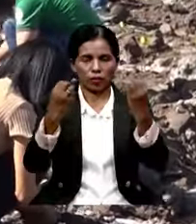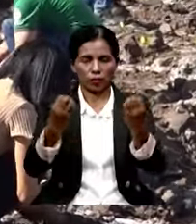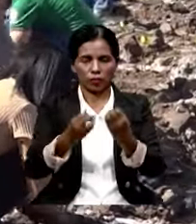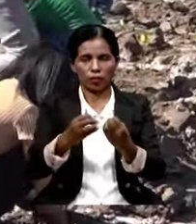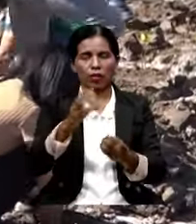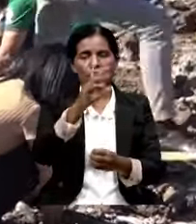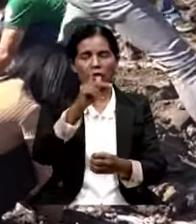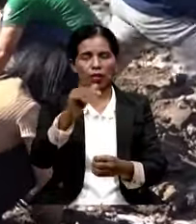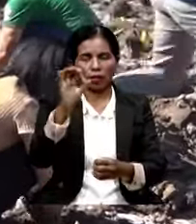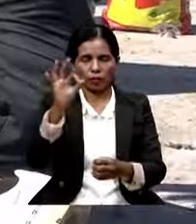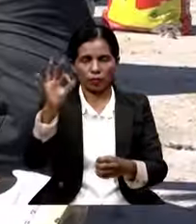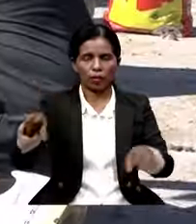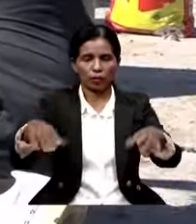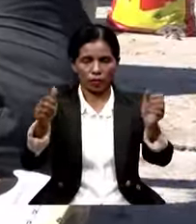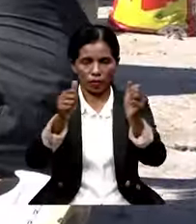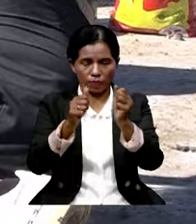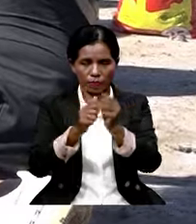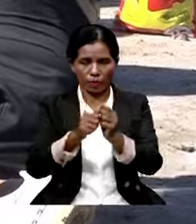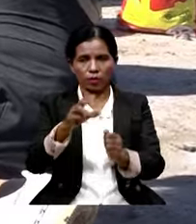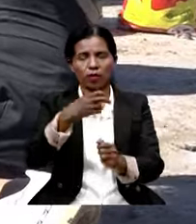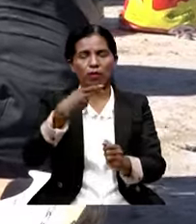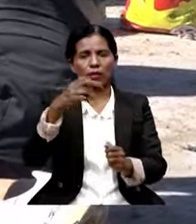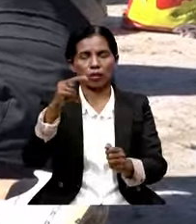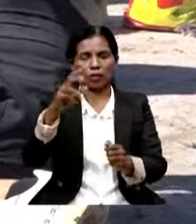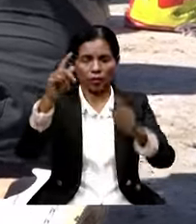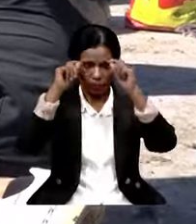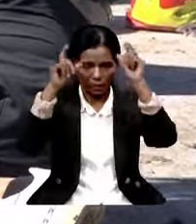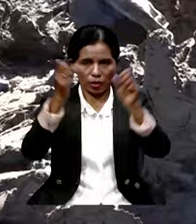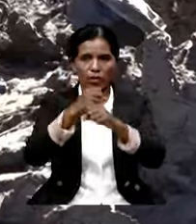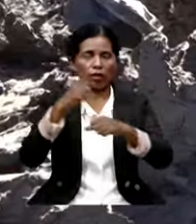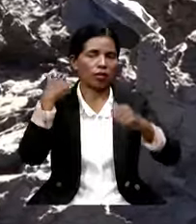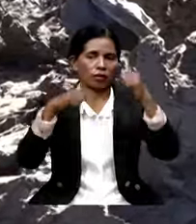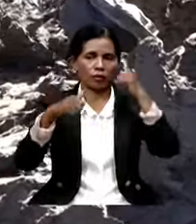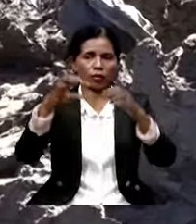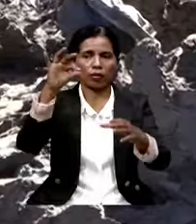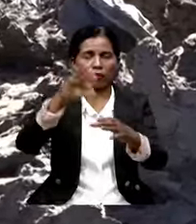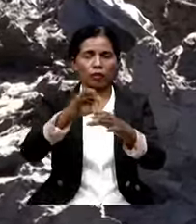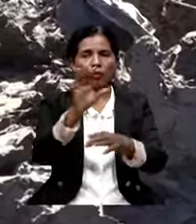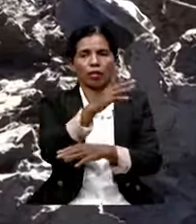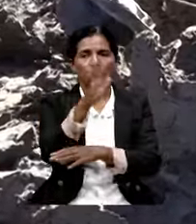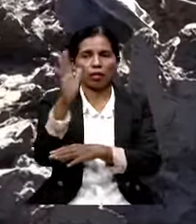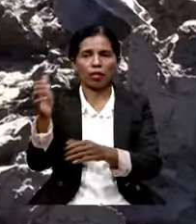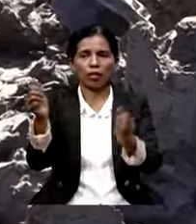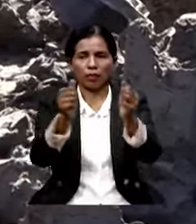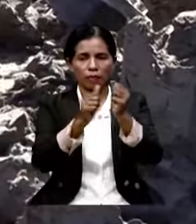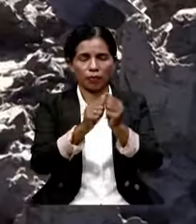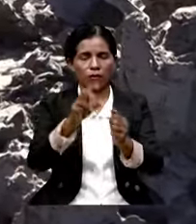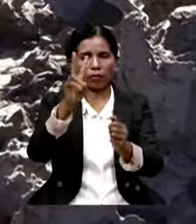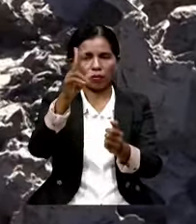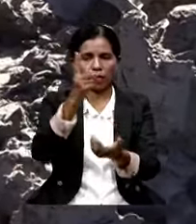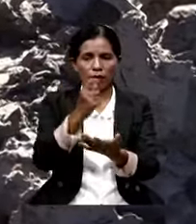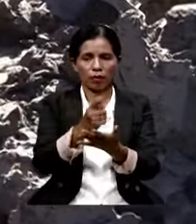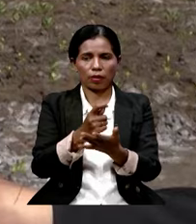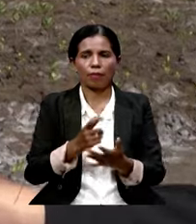Fauna, Serviço Mutu com Companhia Henequen Timor-Leste, realiza atividade Kudai Parapa ho espécie Tolu Hamutu Krihun Rua.